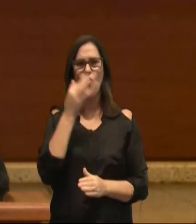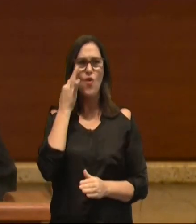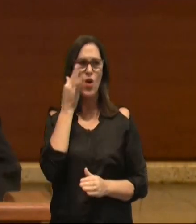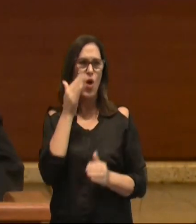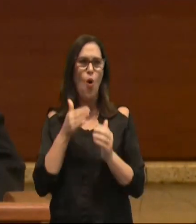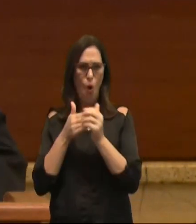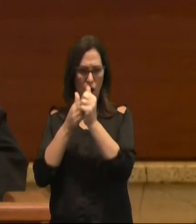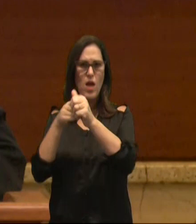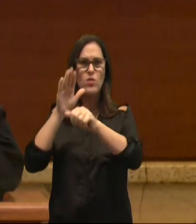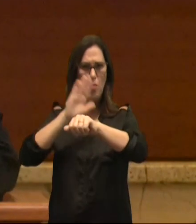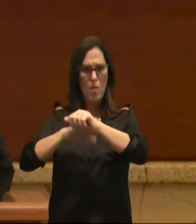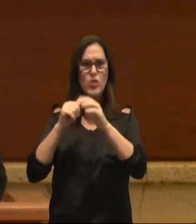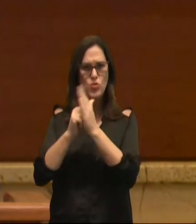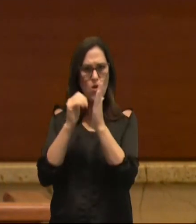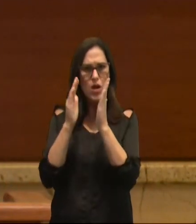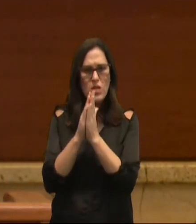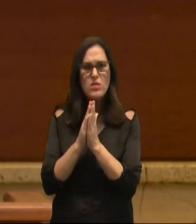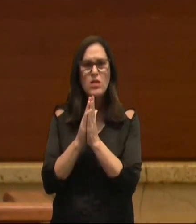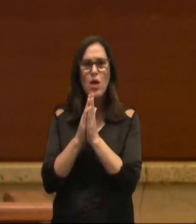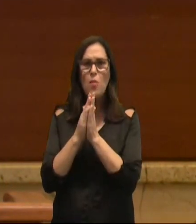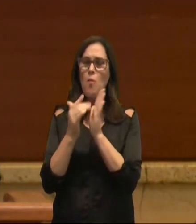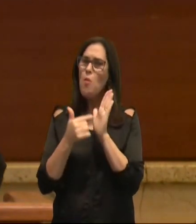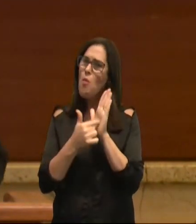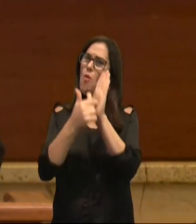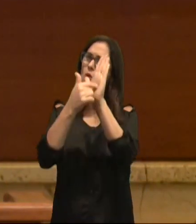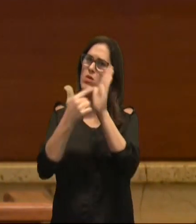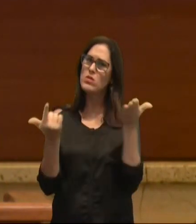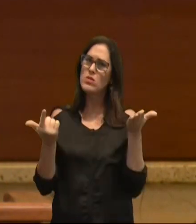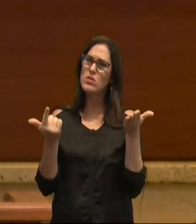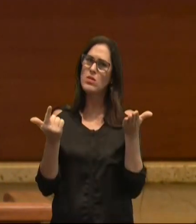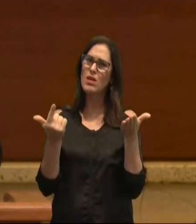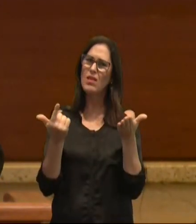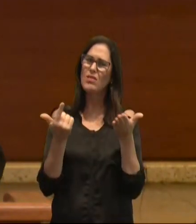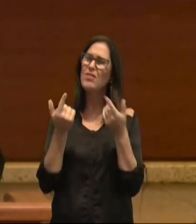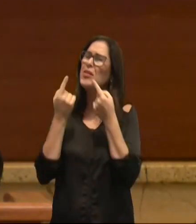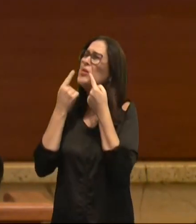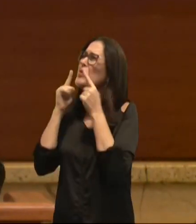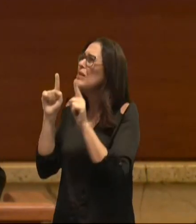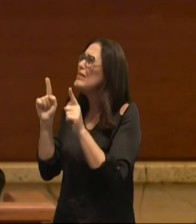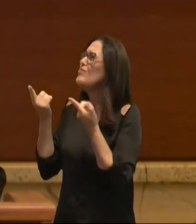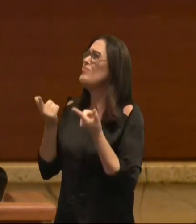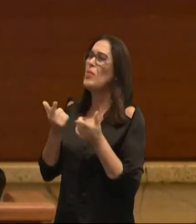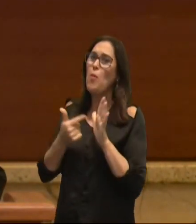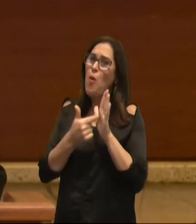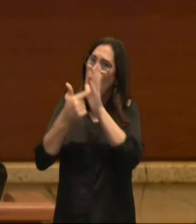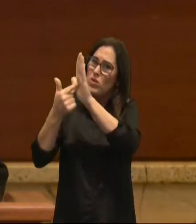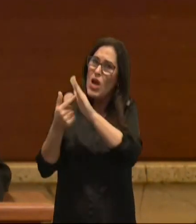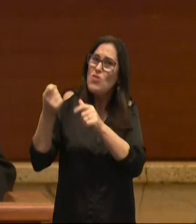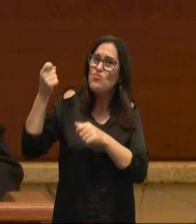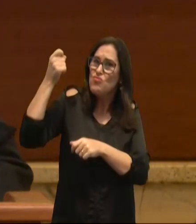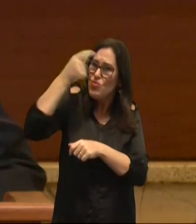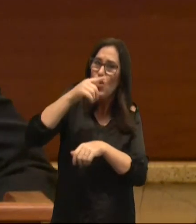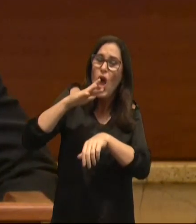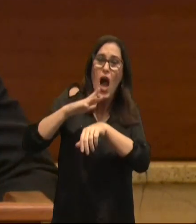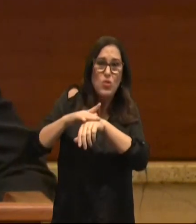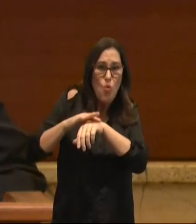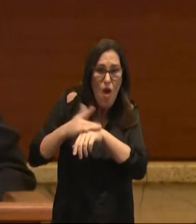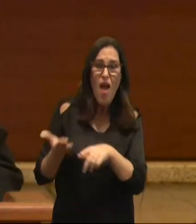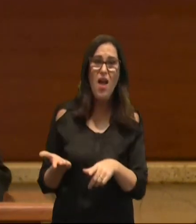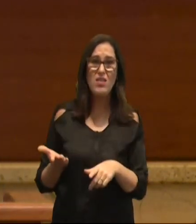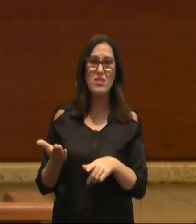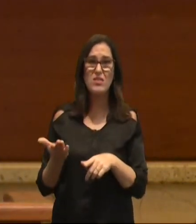deste momento de oração, apresentando as nossas queixas, apresentando as enfermidades, as doenças,